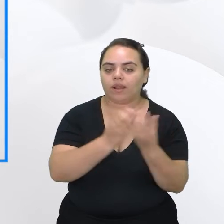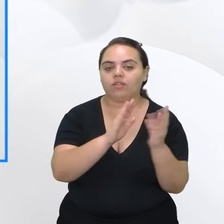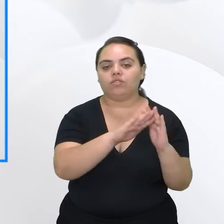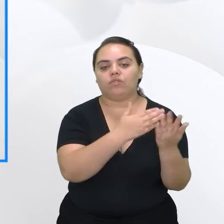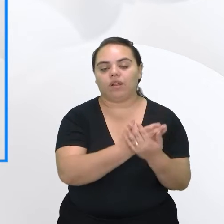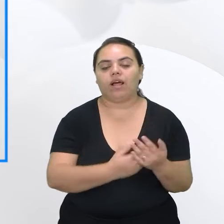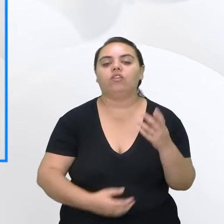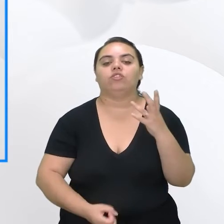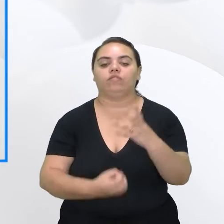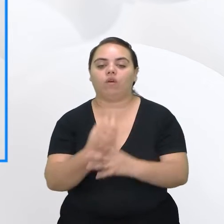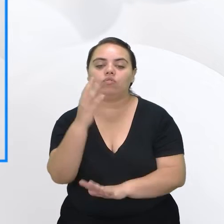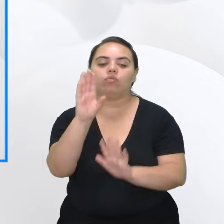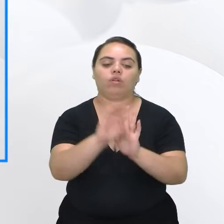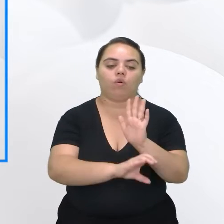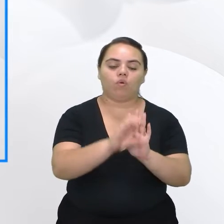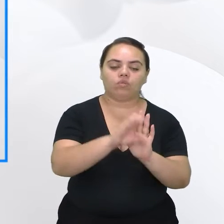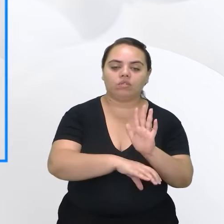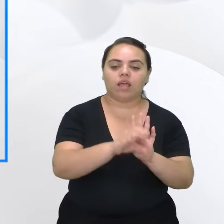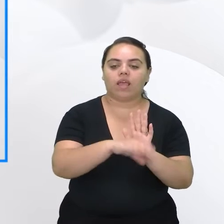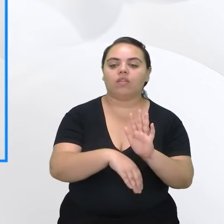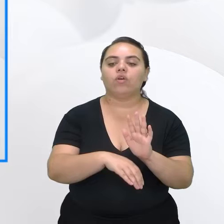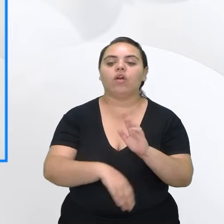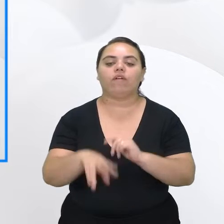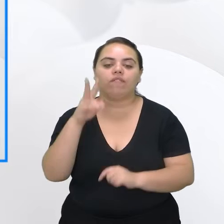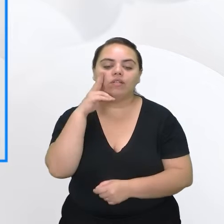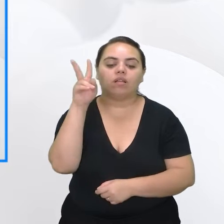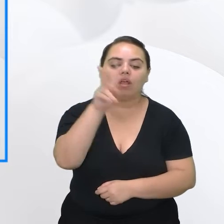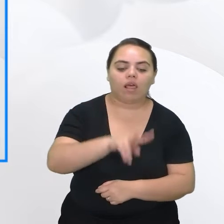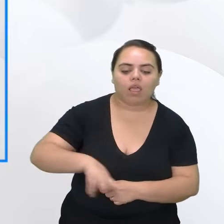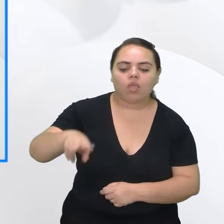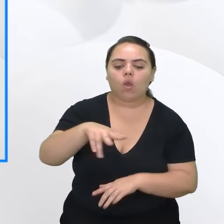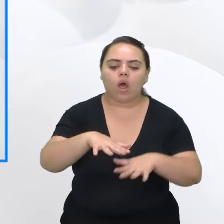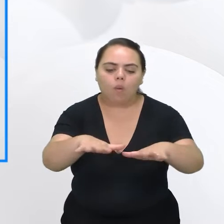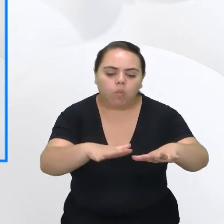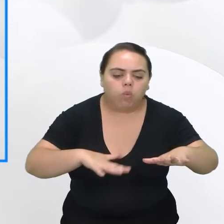os conceitos, vai fazendo a leitura do ambiente,